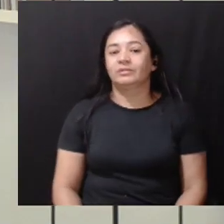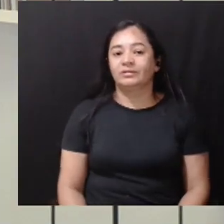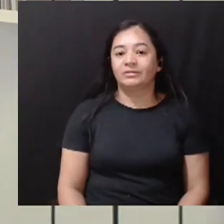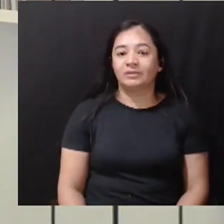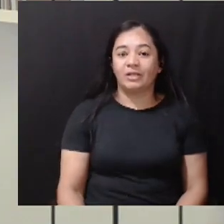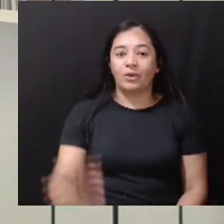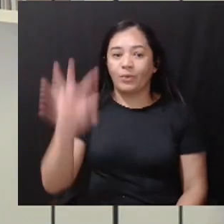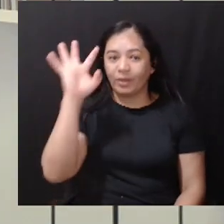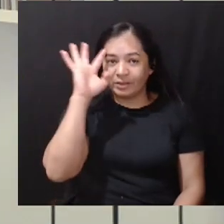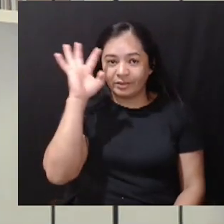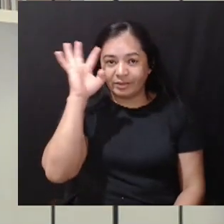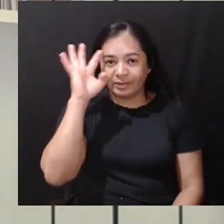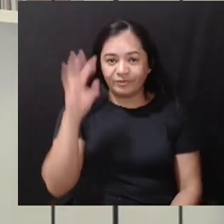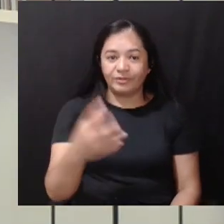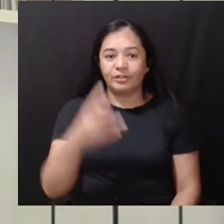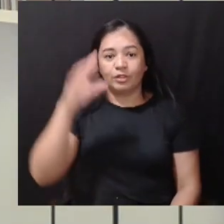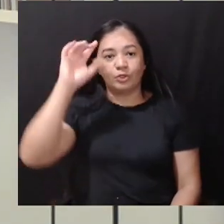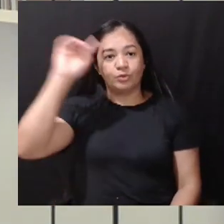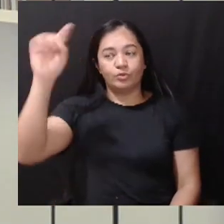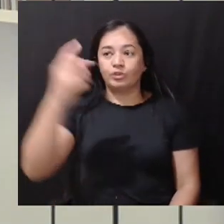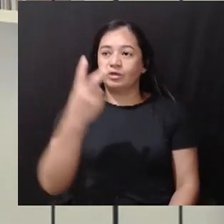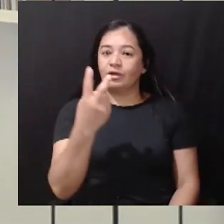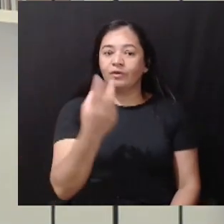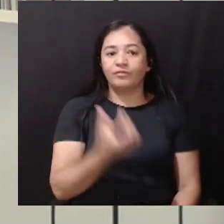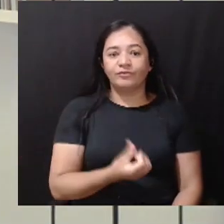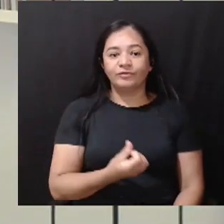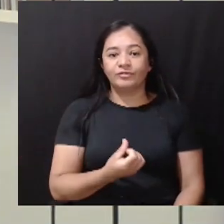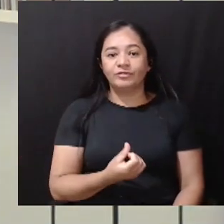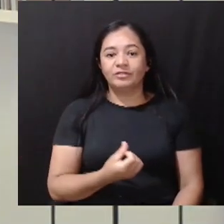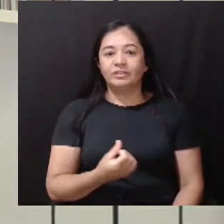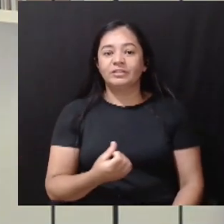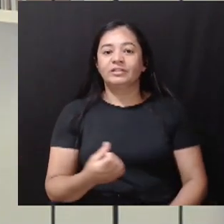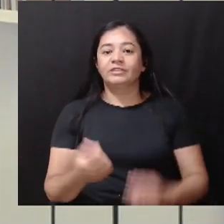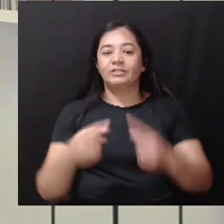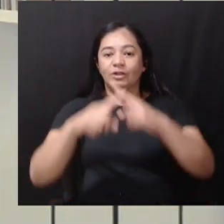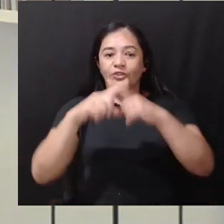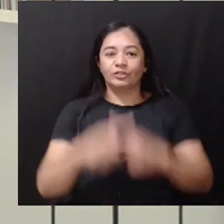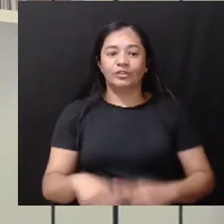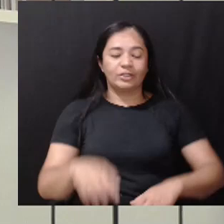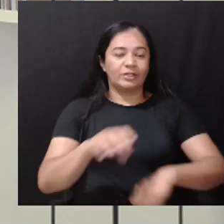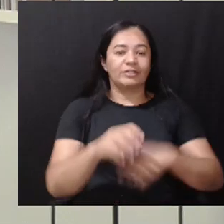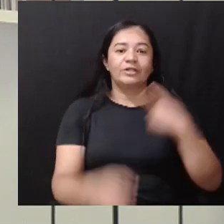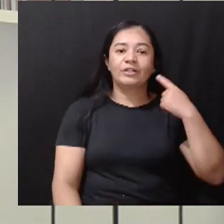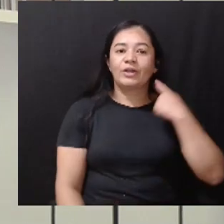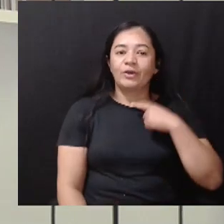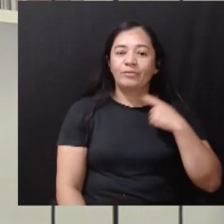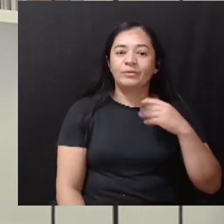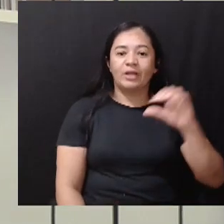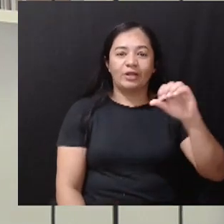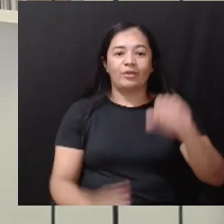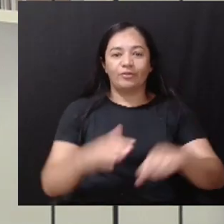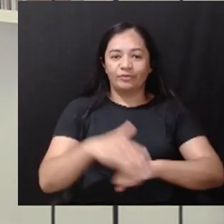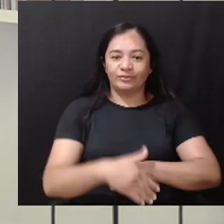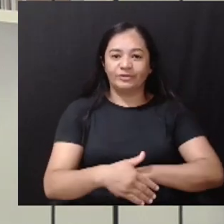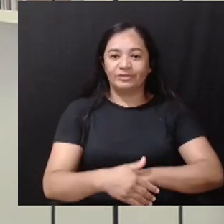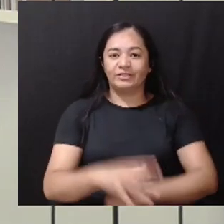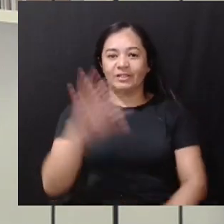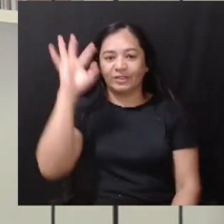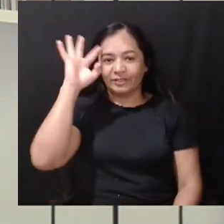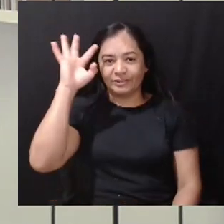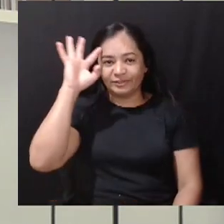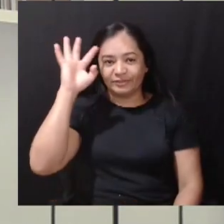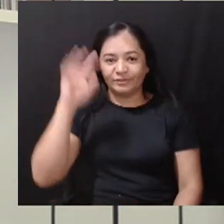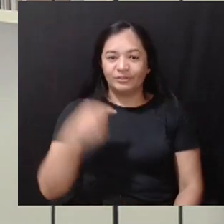quarta-feira, dia 26, contra Minas, fora de casa, às 9 horas da noite. Na quarta-feira a gente fala